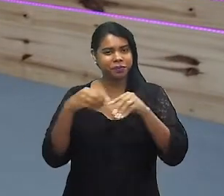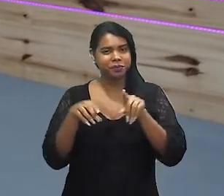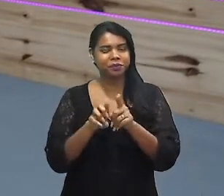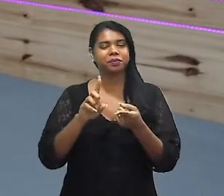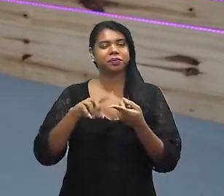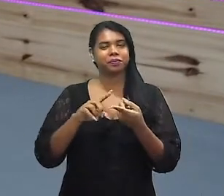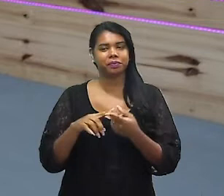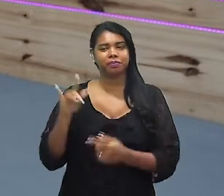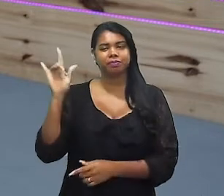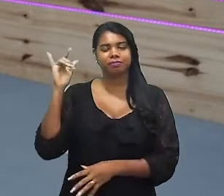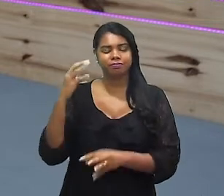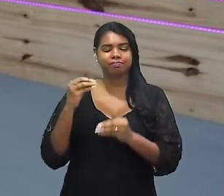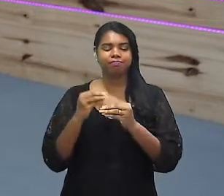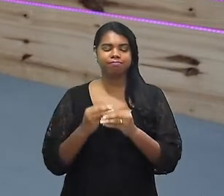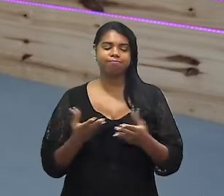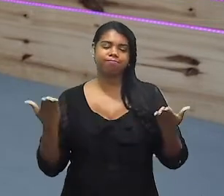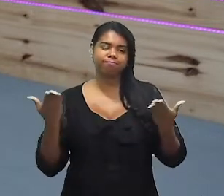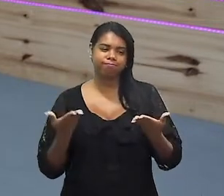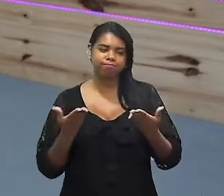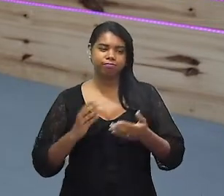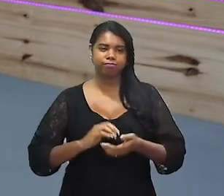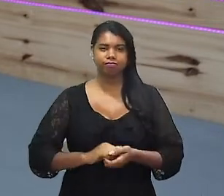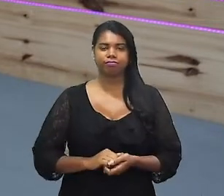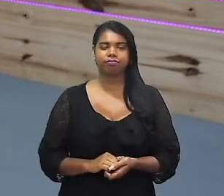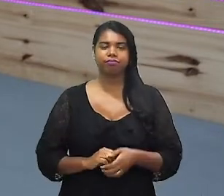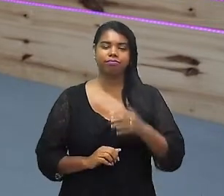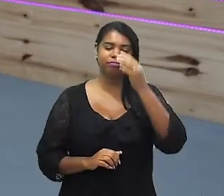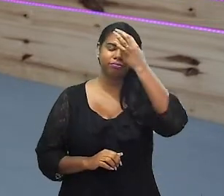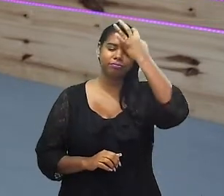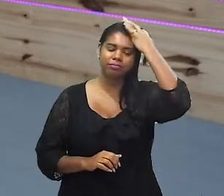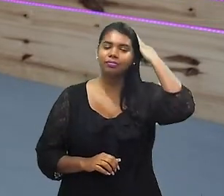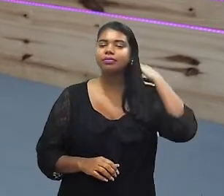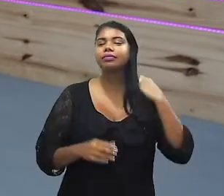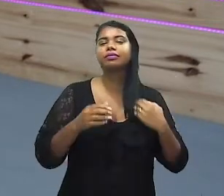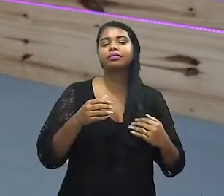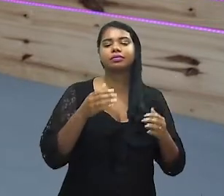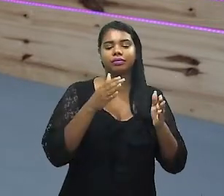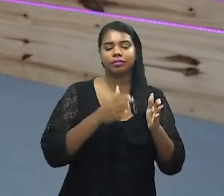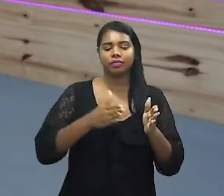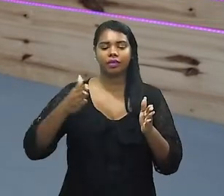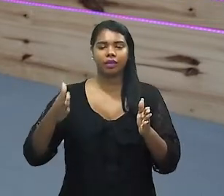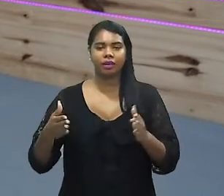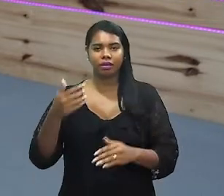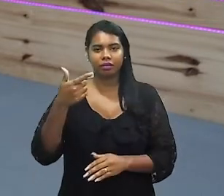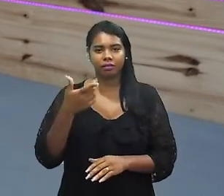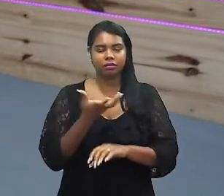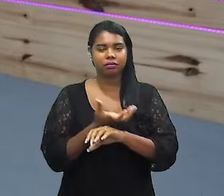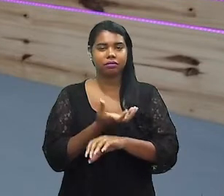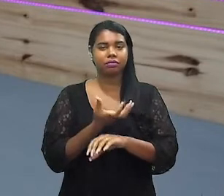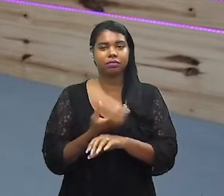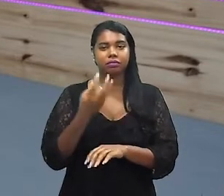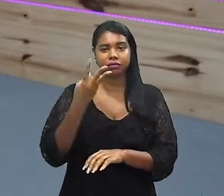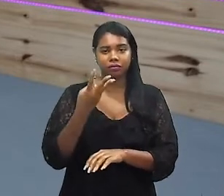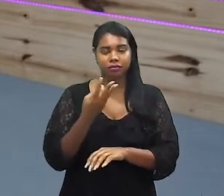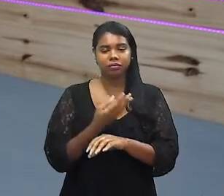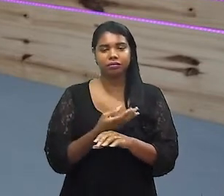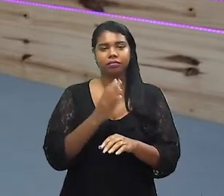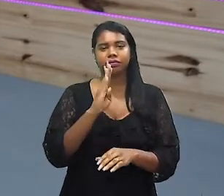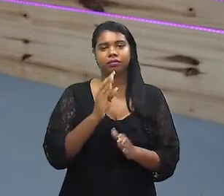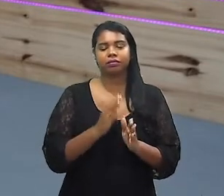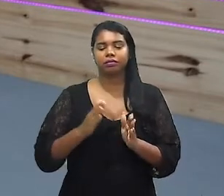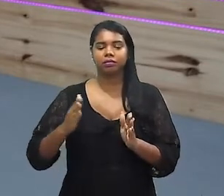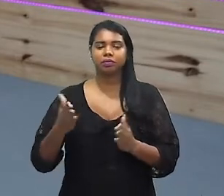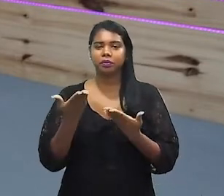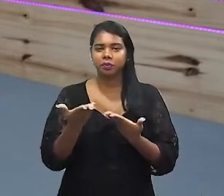gente tá, minha gente, só para situar, não é, temporalmente, no segundo semestre e no terceiro bimestre, né?